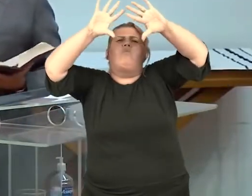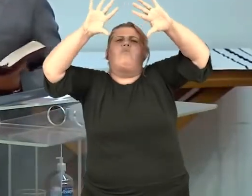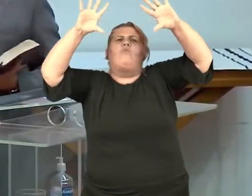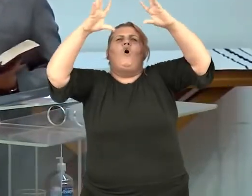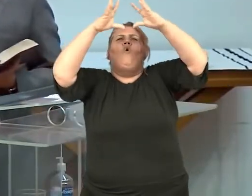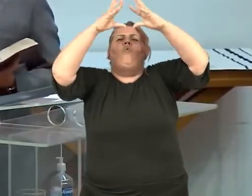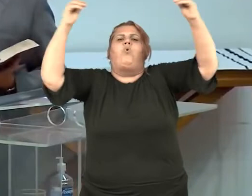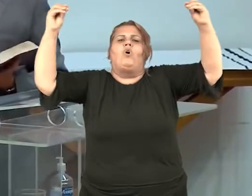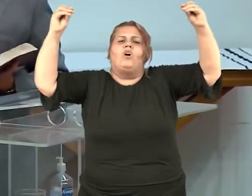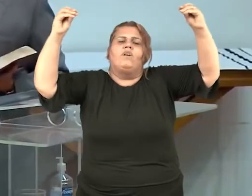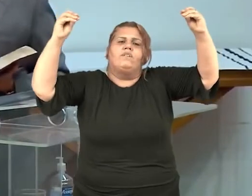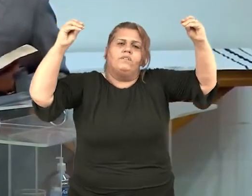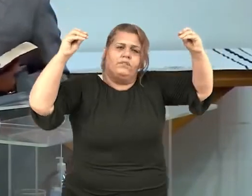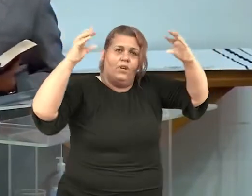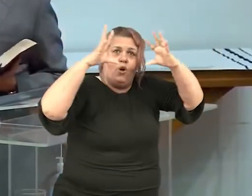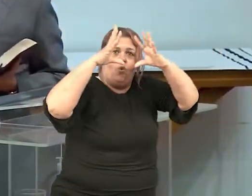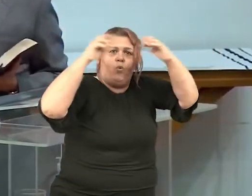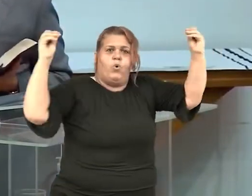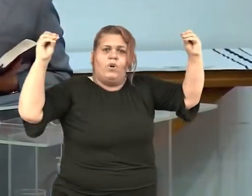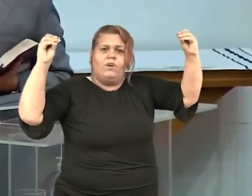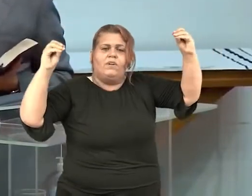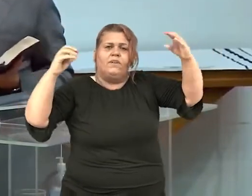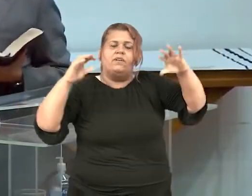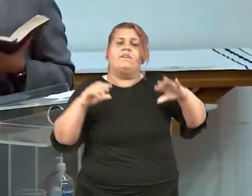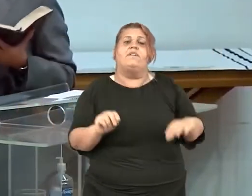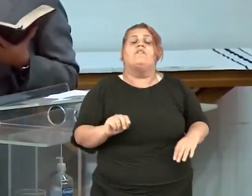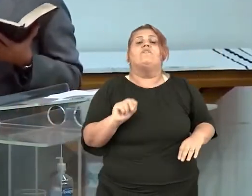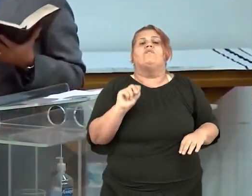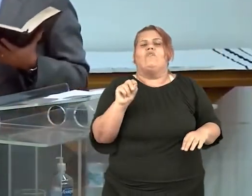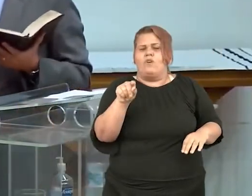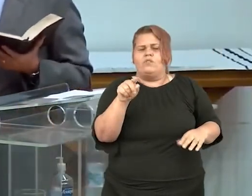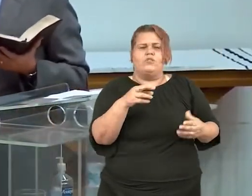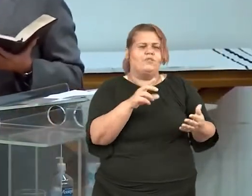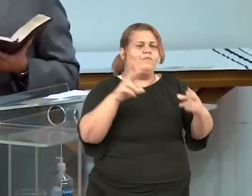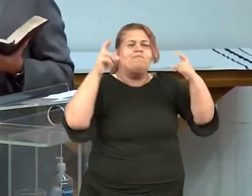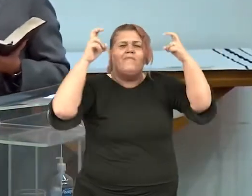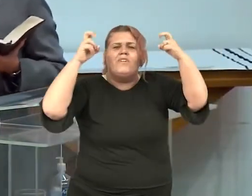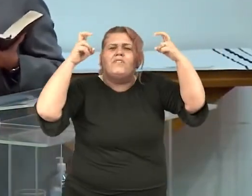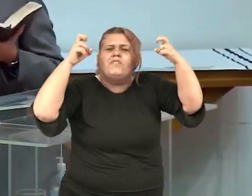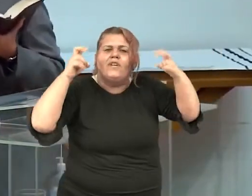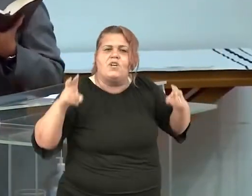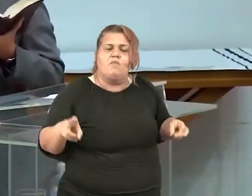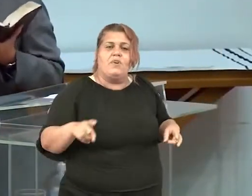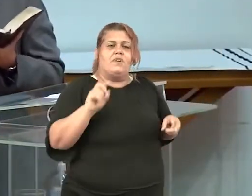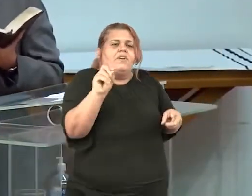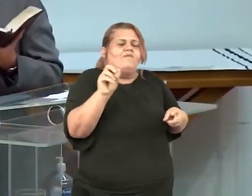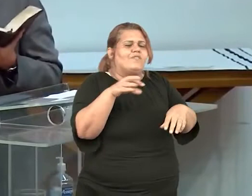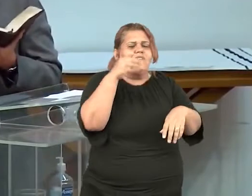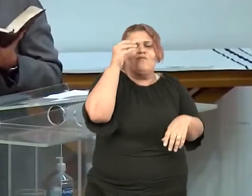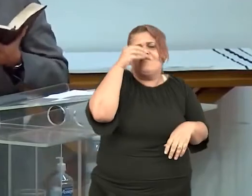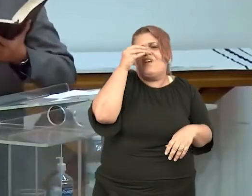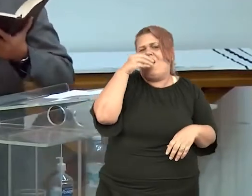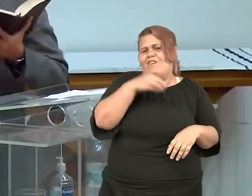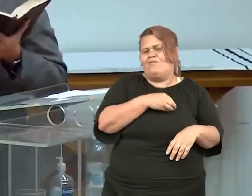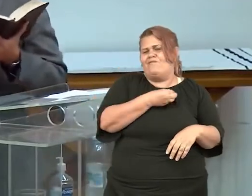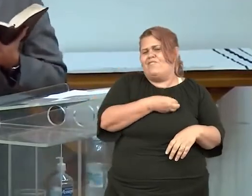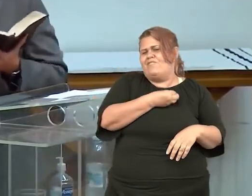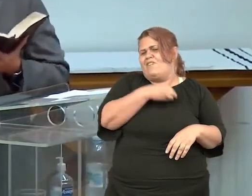logo se dissipa. Note você a fragilidade da vida,